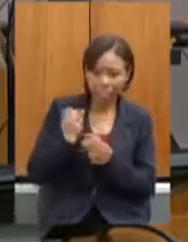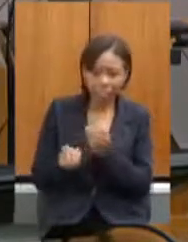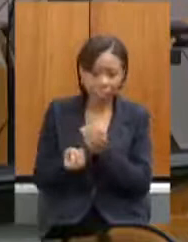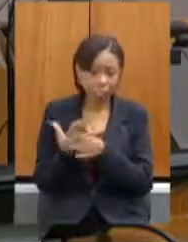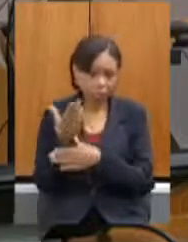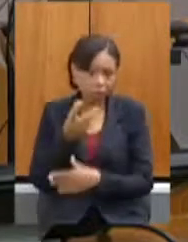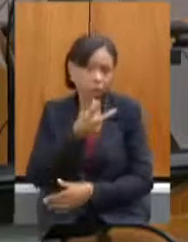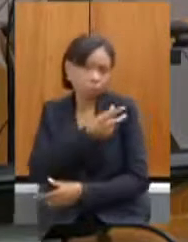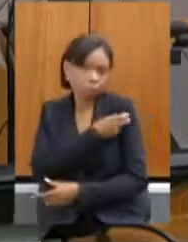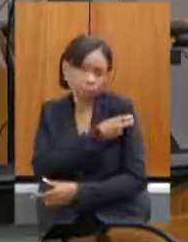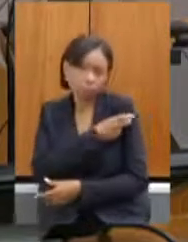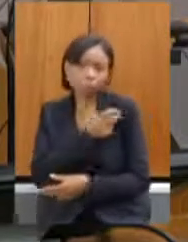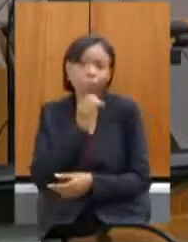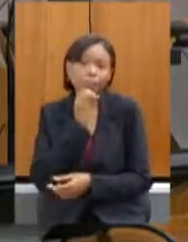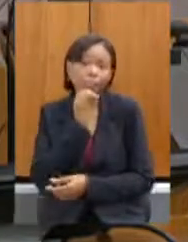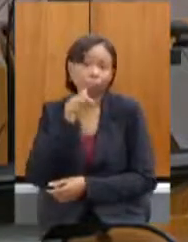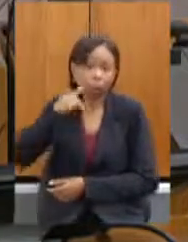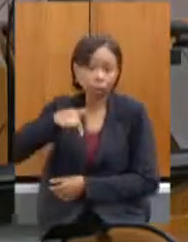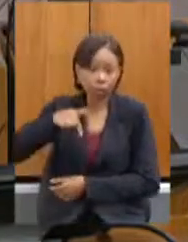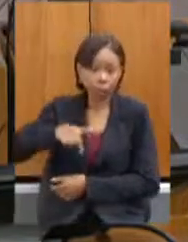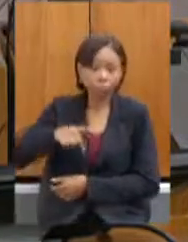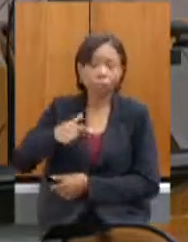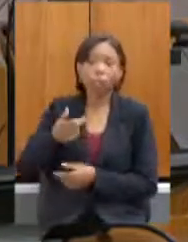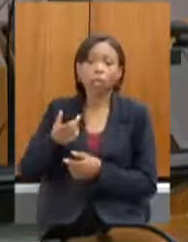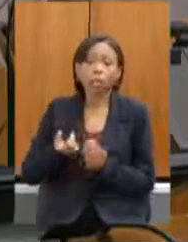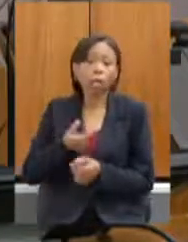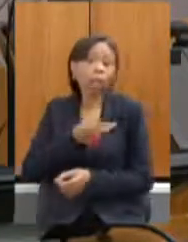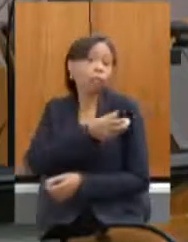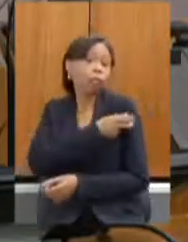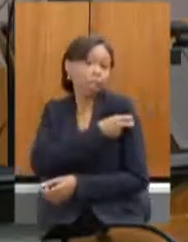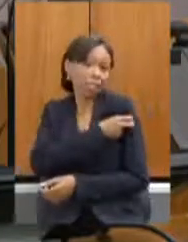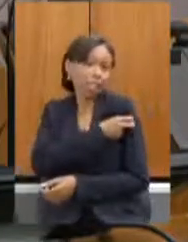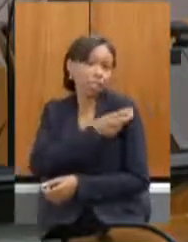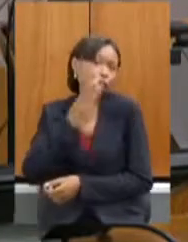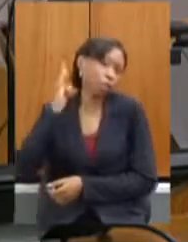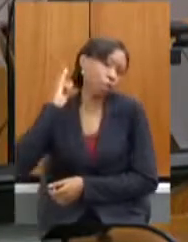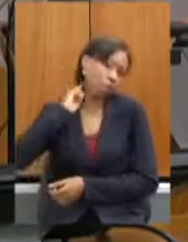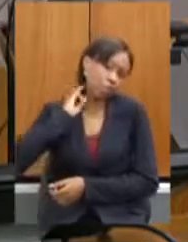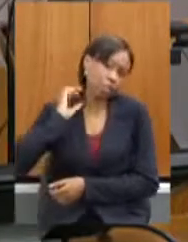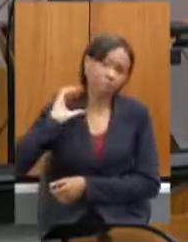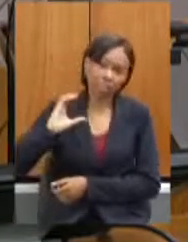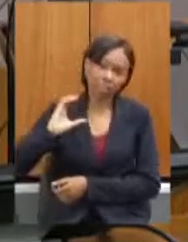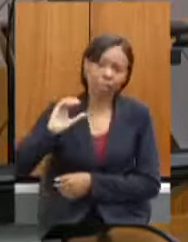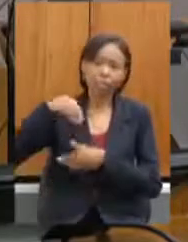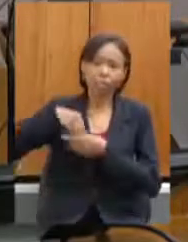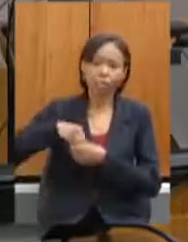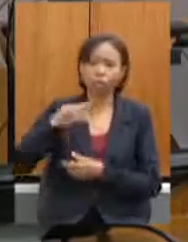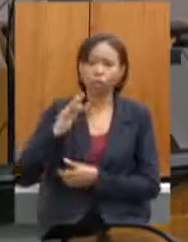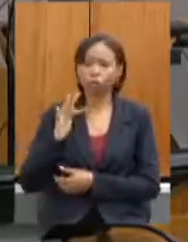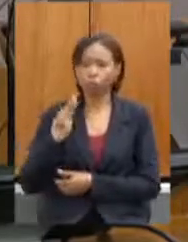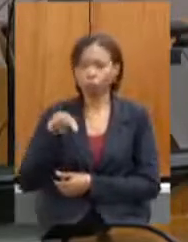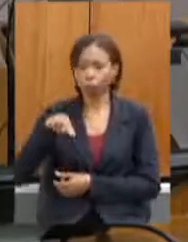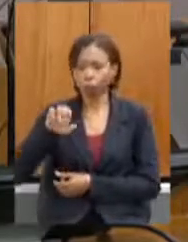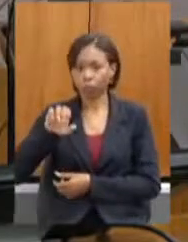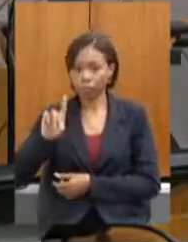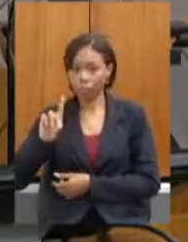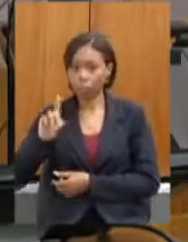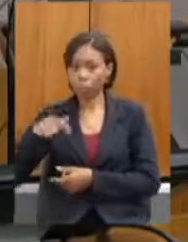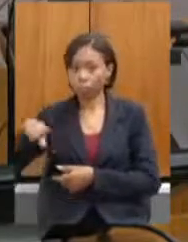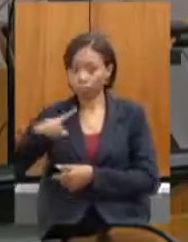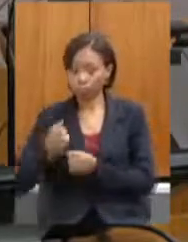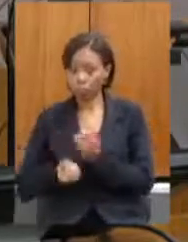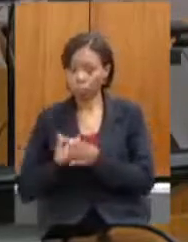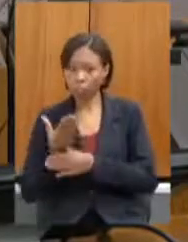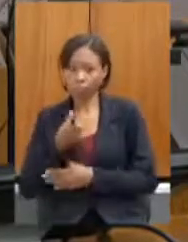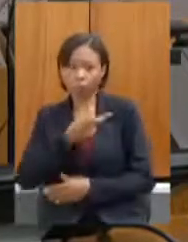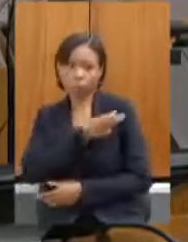exemplo de nós porque produzimos a vacina de meningite C na funed aqui nós produzimos a vacina entregamos para o ministério e depois do